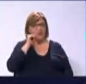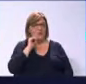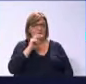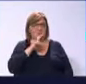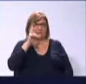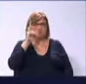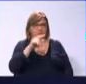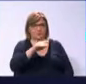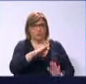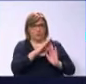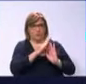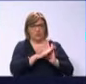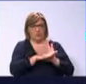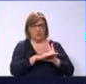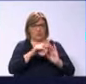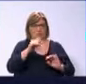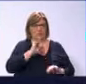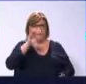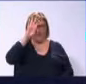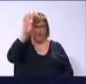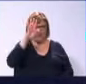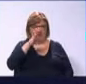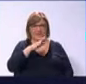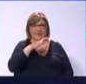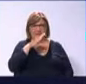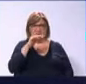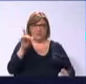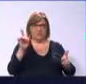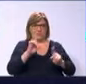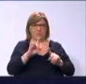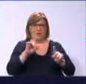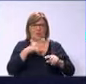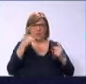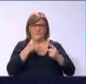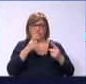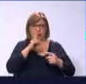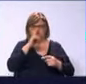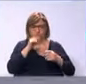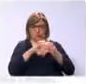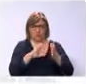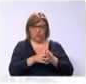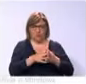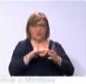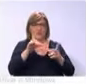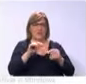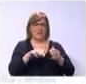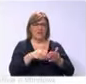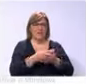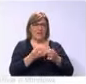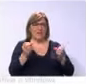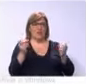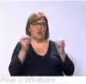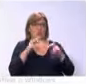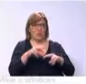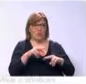é isso comunicado do sporting braga permitindo a qualquer das acusações e que o cultivo também é novo é